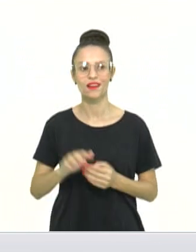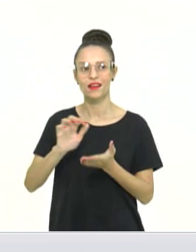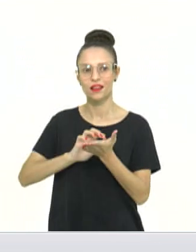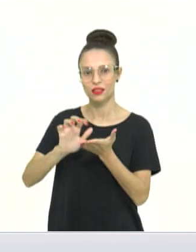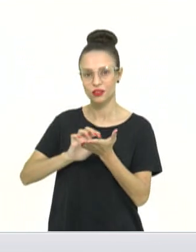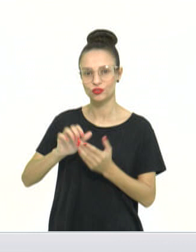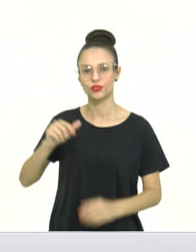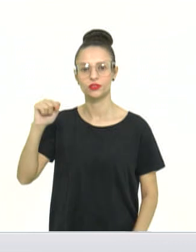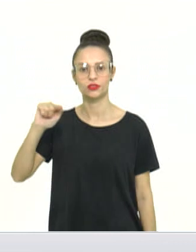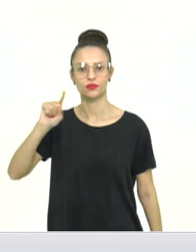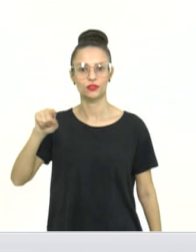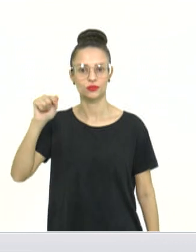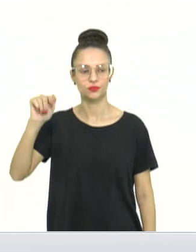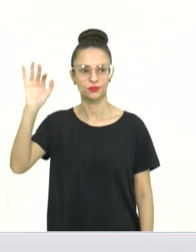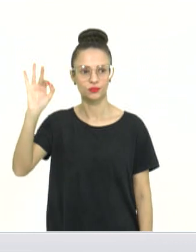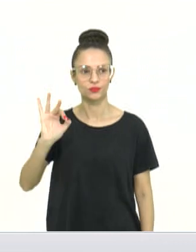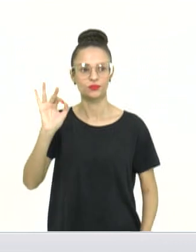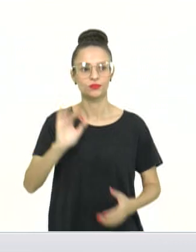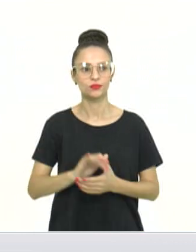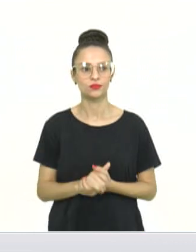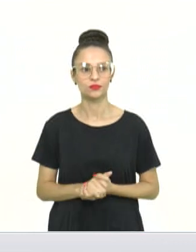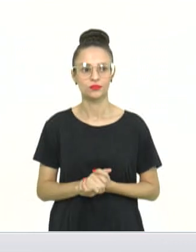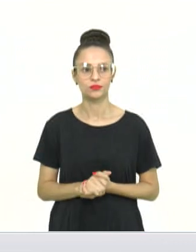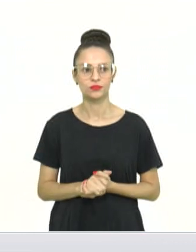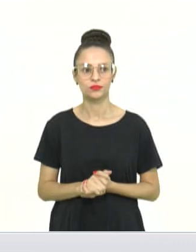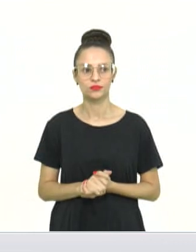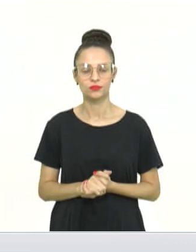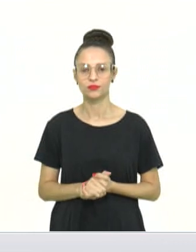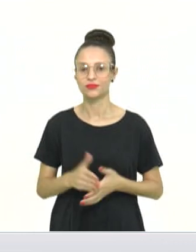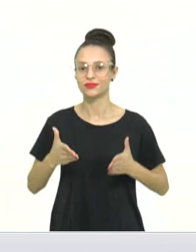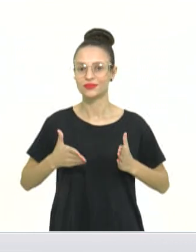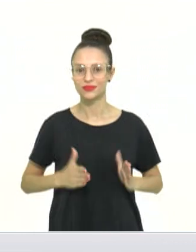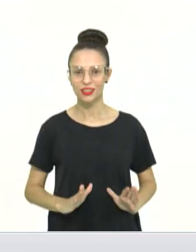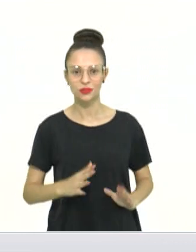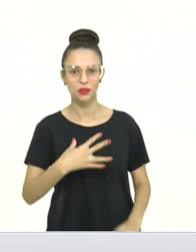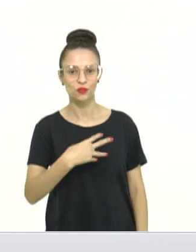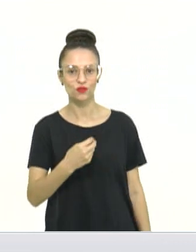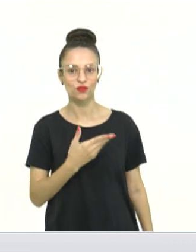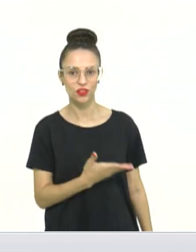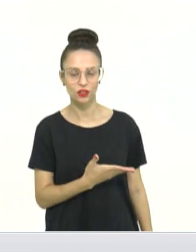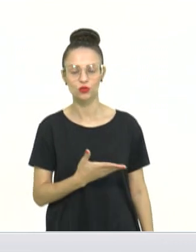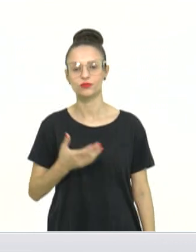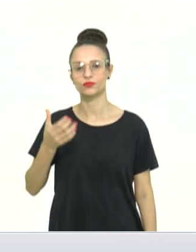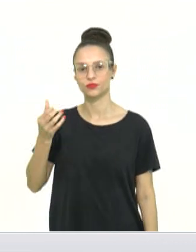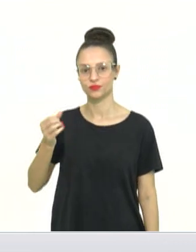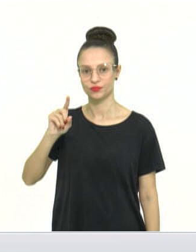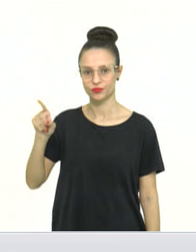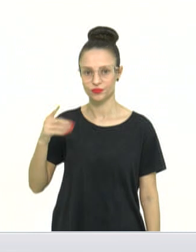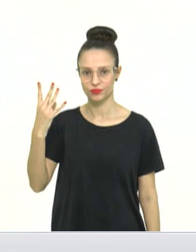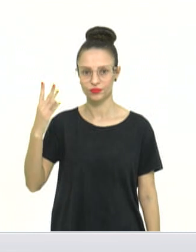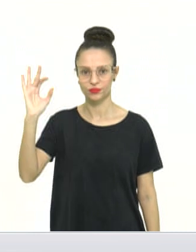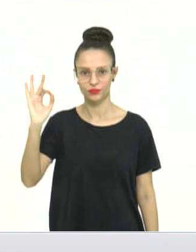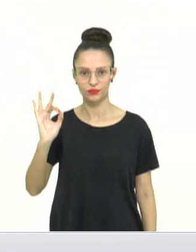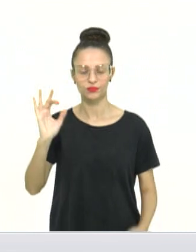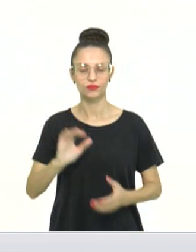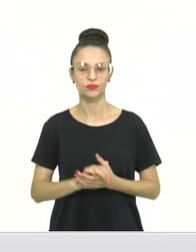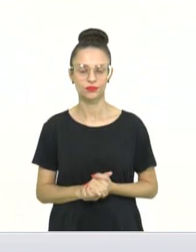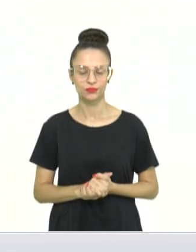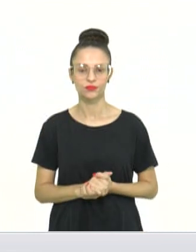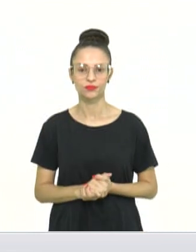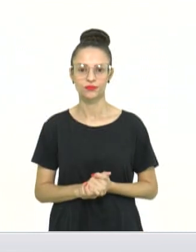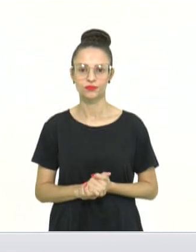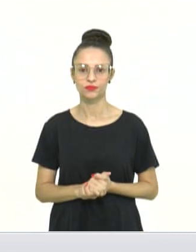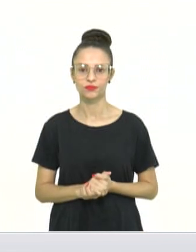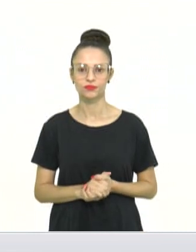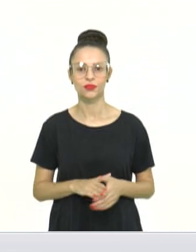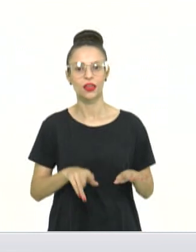Alergia 7,7%, nascimento de um filho na casa 6,4%,